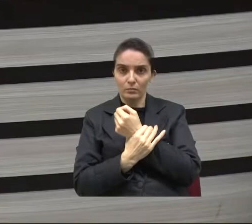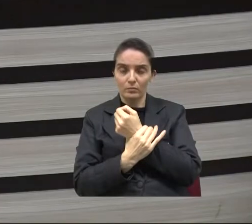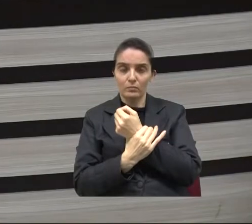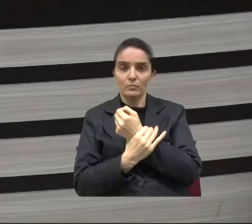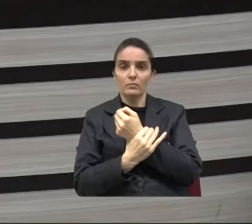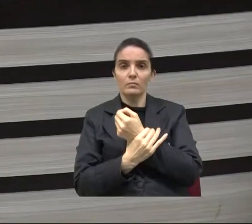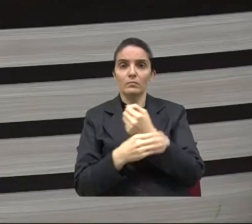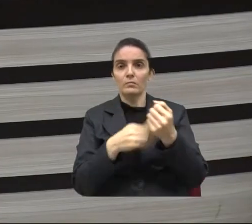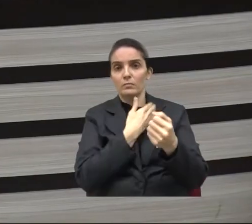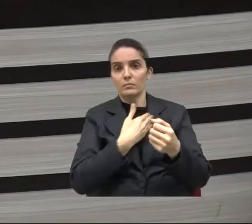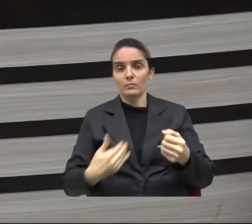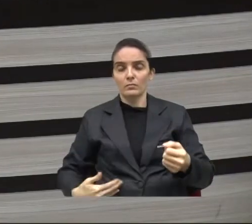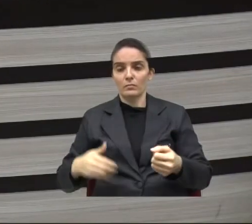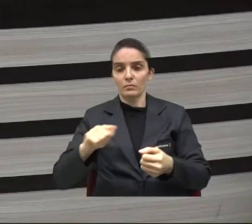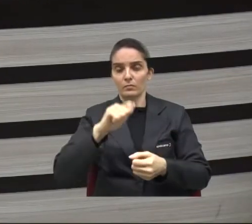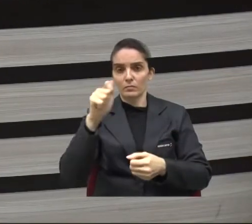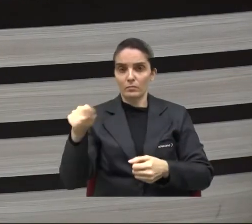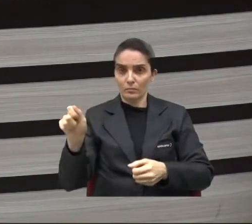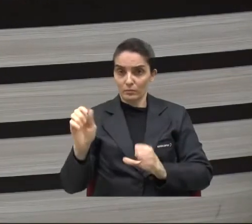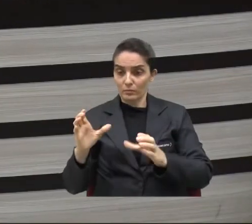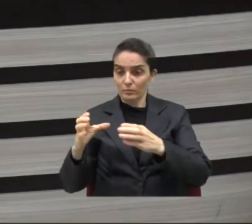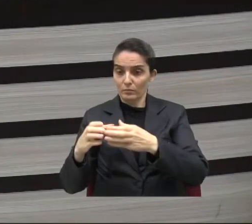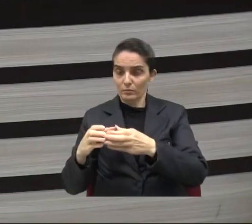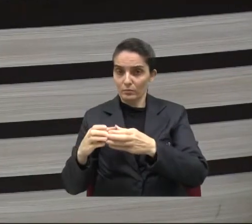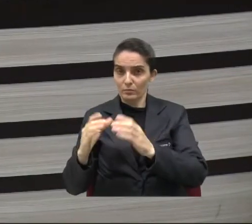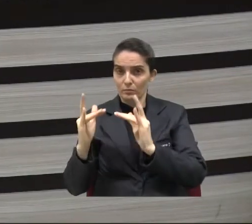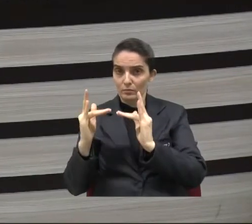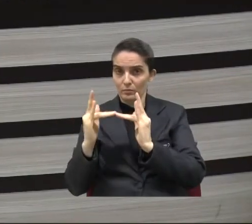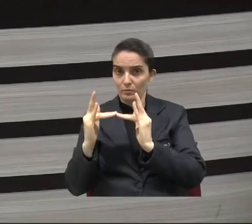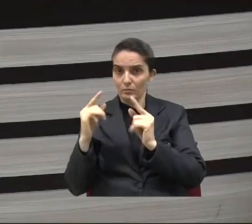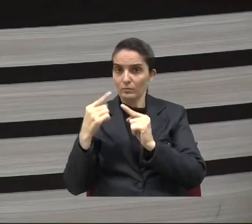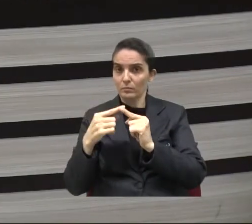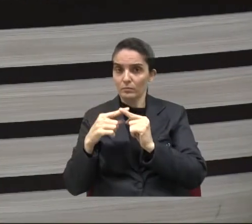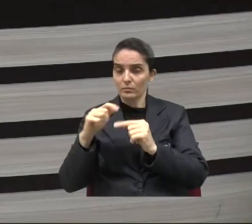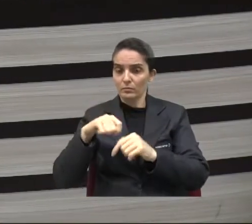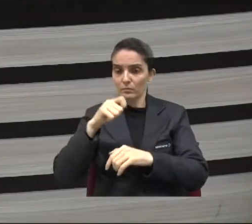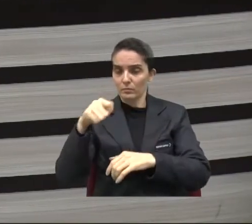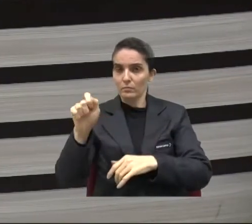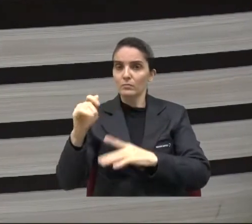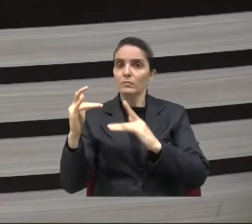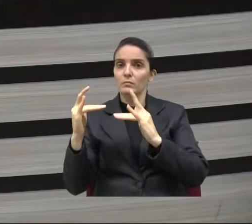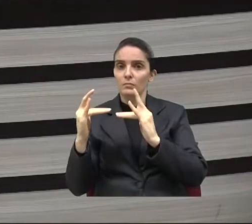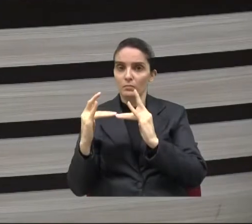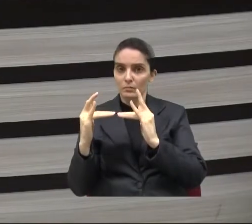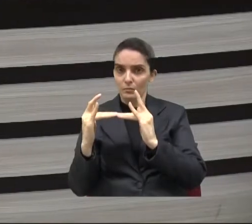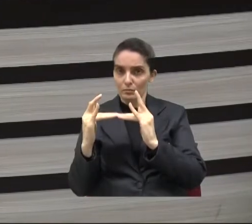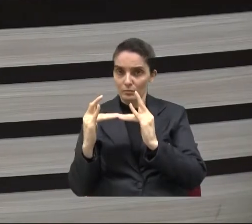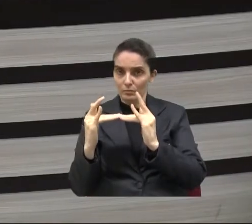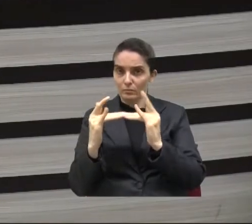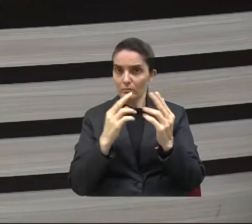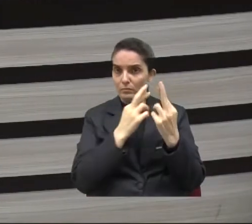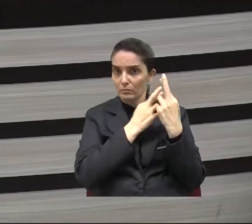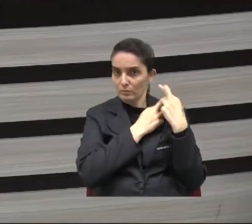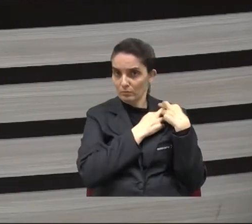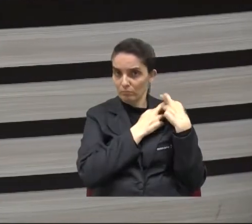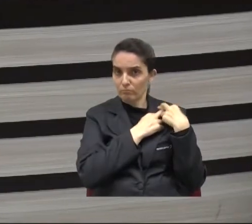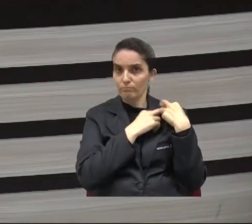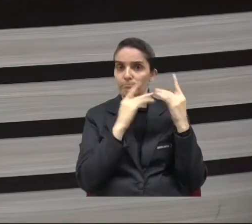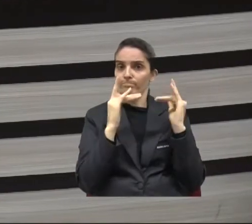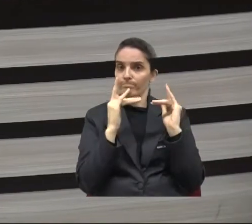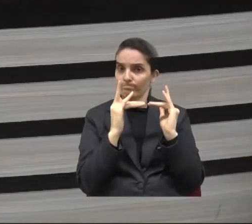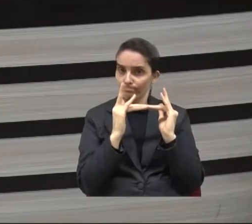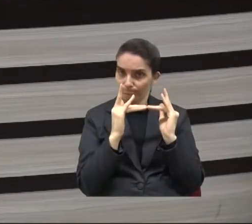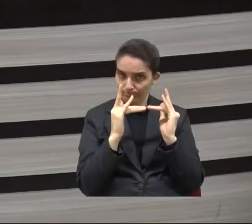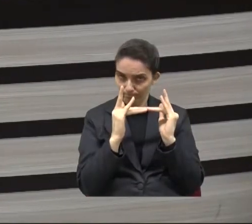a associação das funerárias, porque a associação das funerárias que é responsável pelo velório